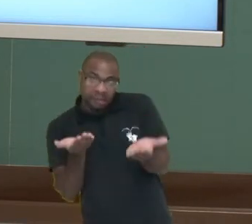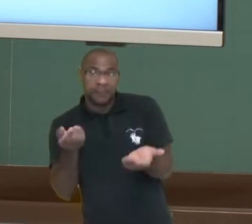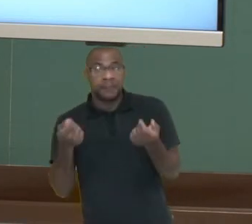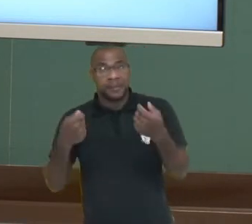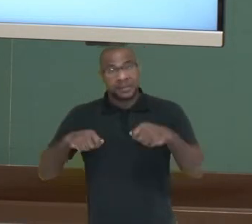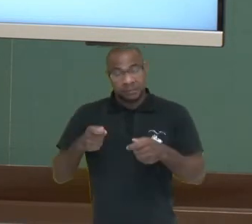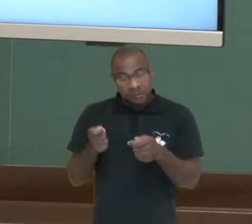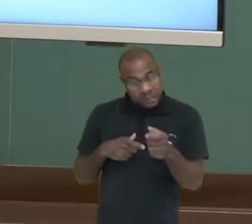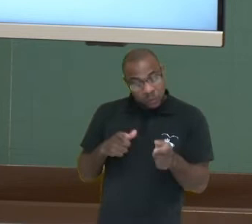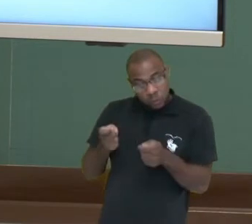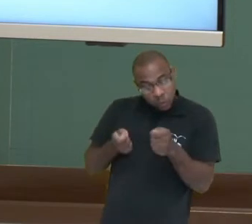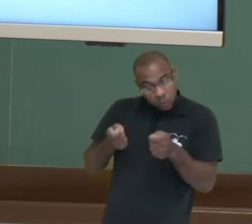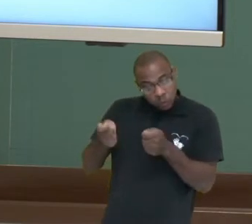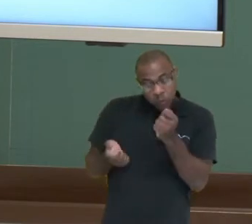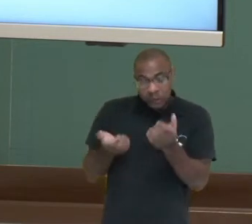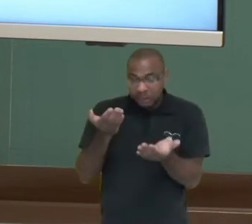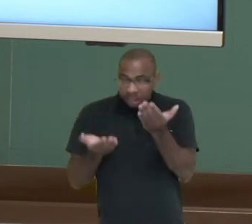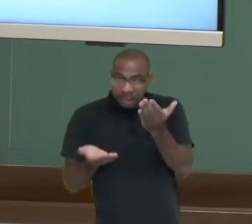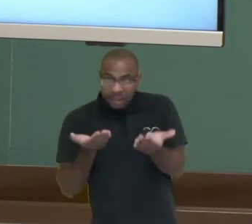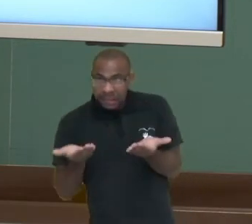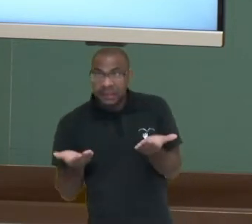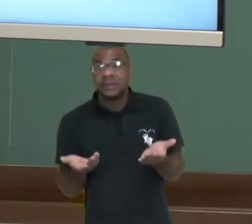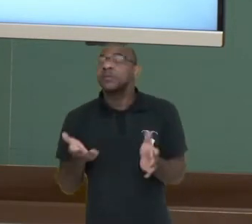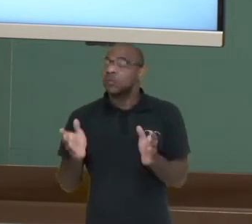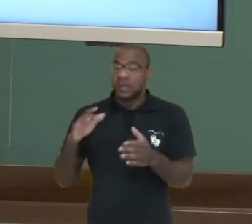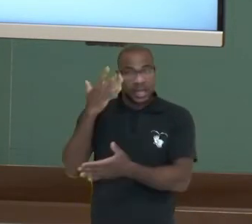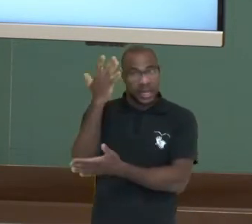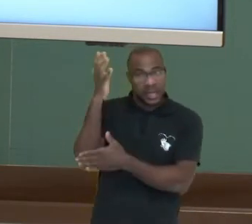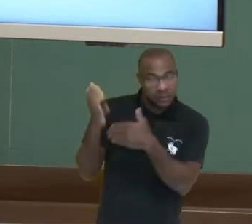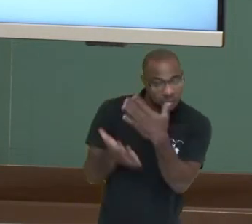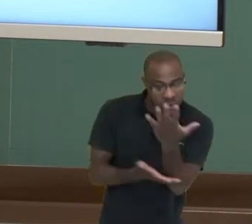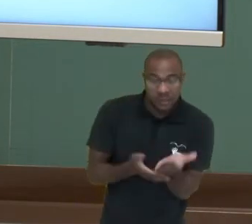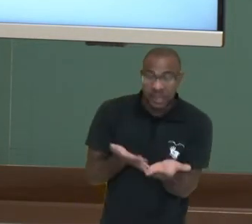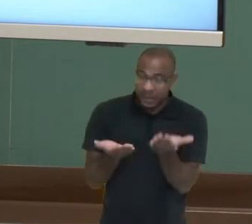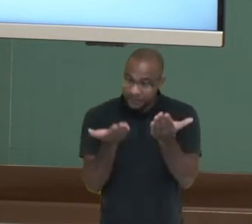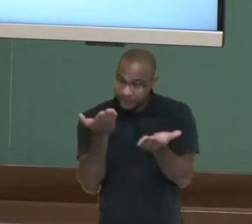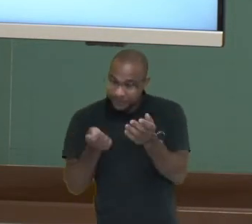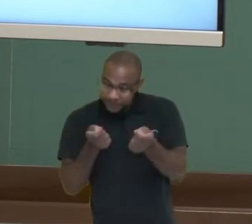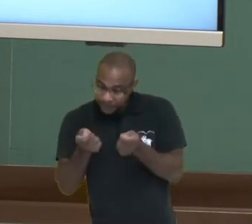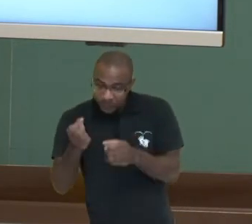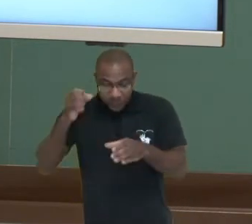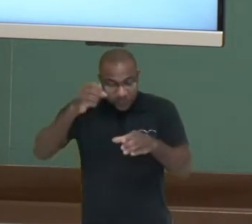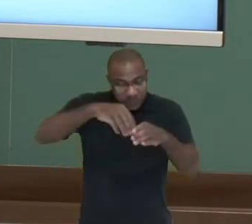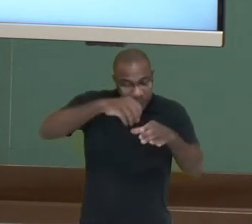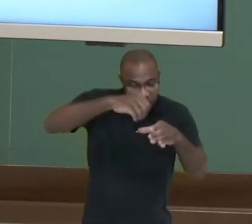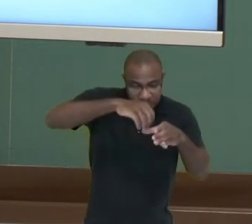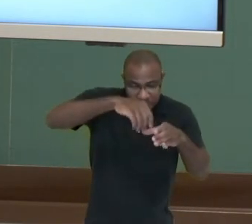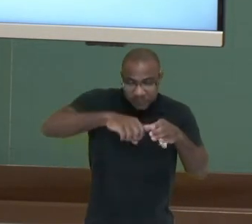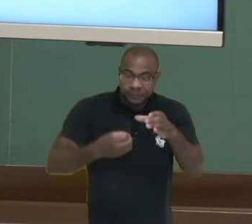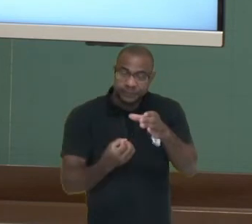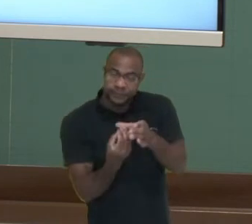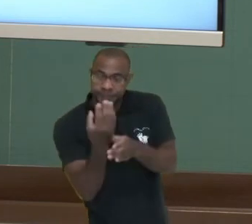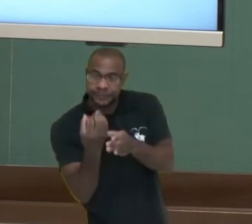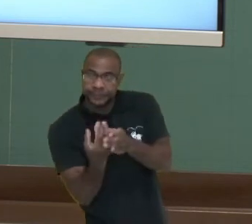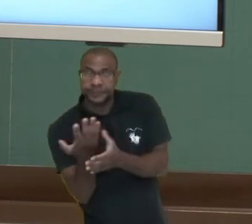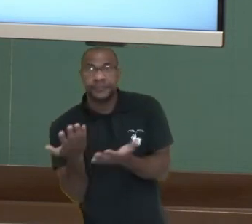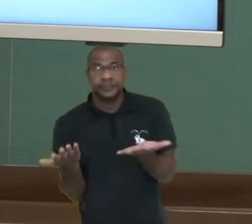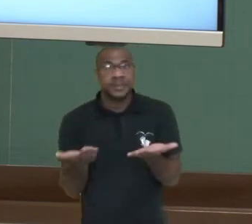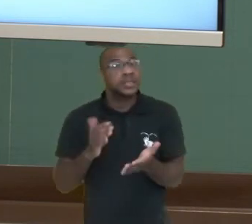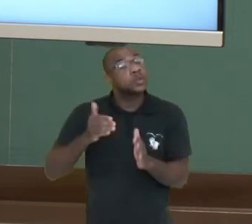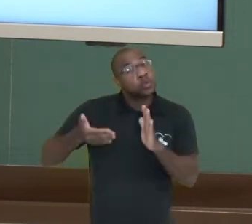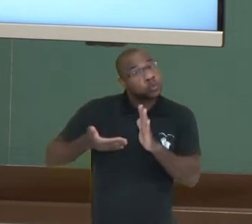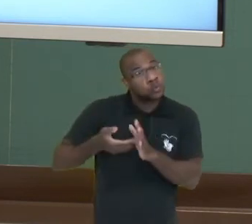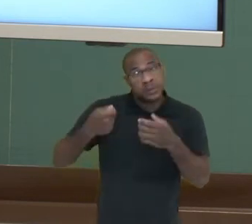devemos ter equilíbrio. Equilíbrio com a natureza, equilíbrio no plantio, equilíbrio em tudo. Nas nossas vidas deve ser